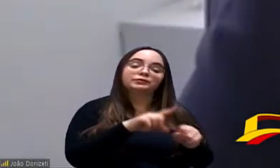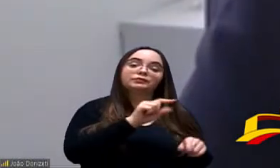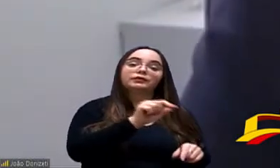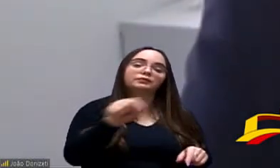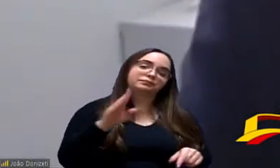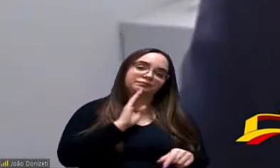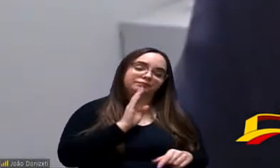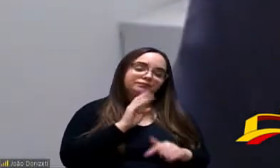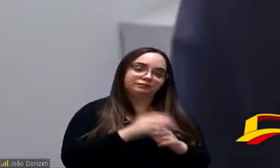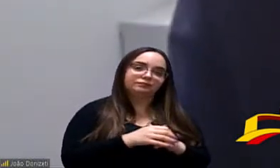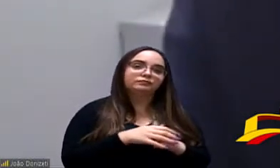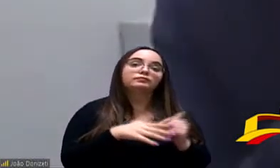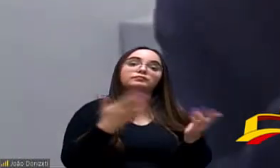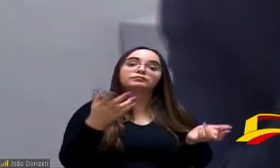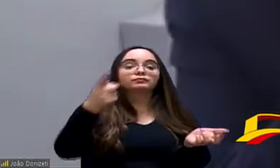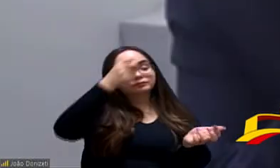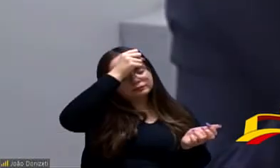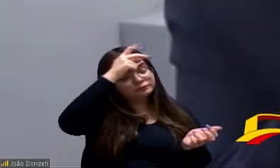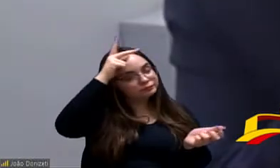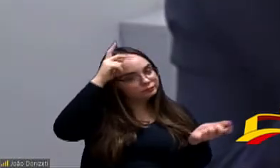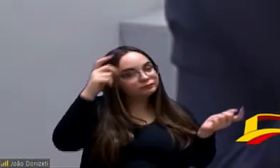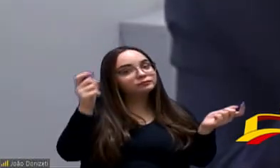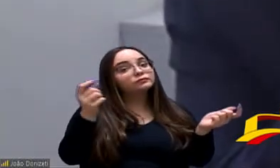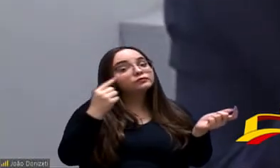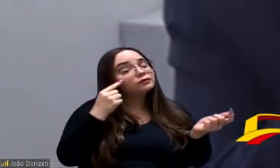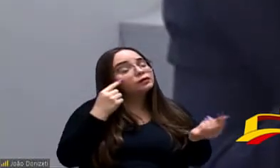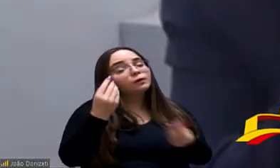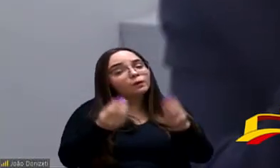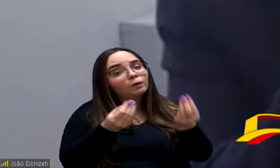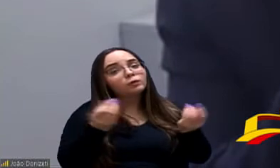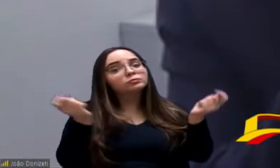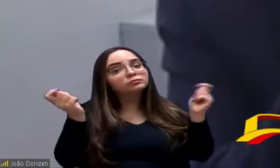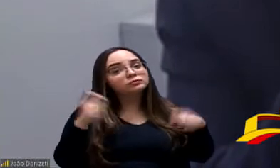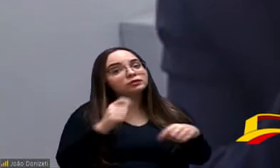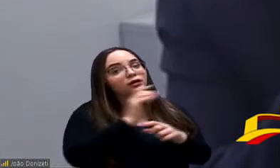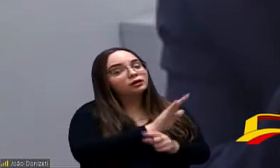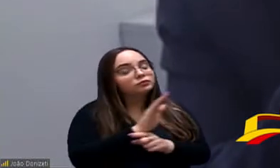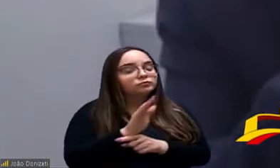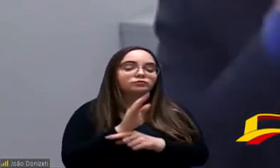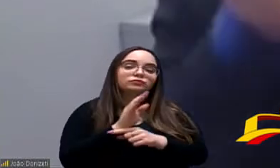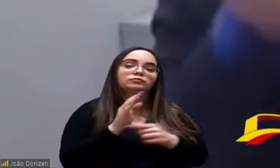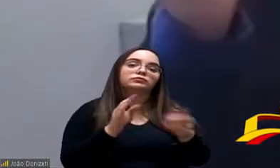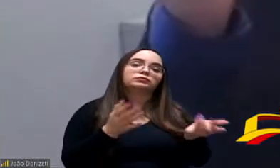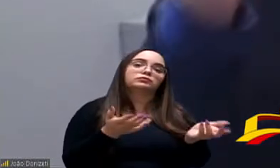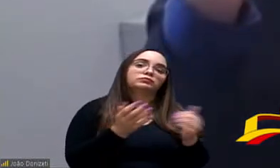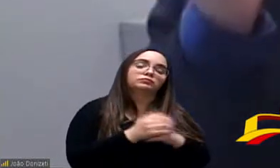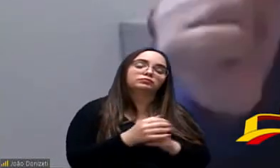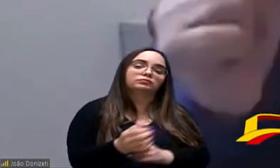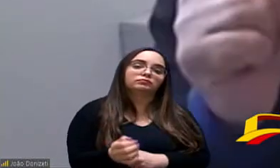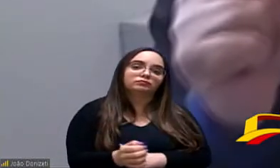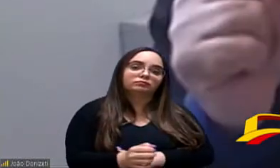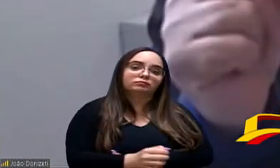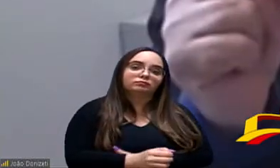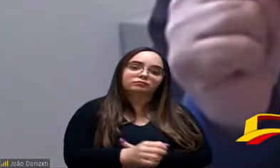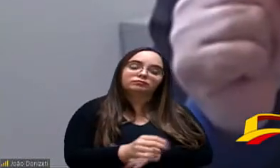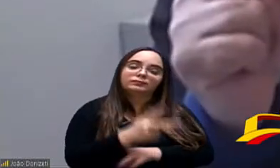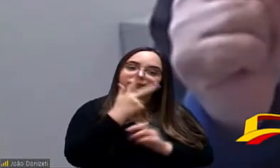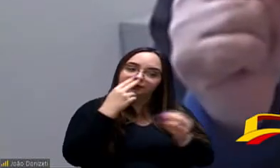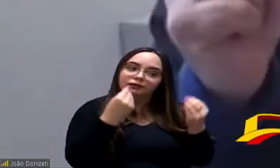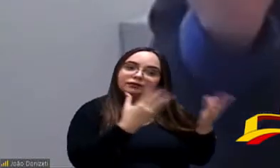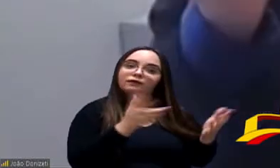Então, o Poder Público tem que ver como pode fazer um cadastro desse pessoal, valorizar esse